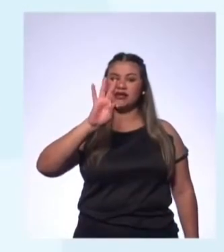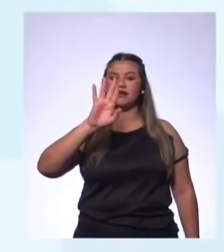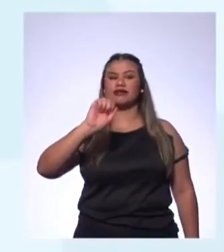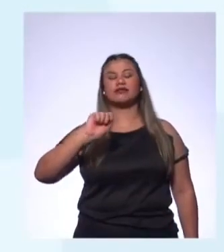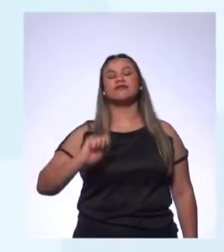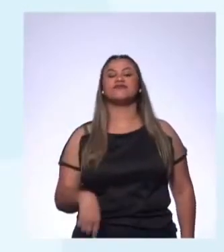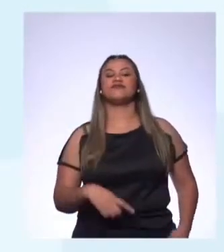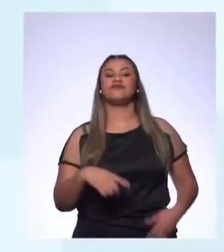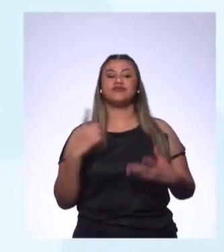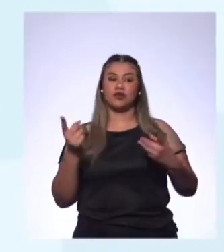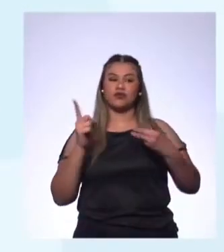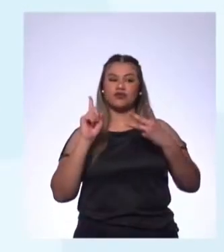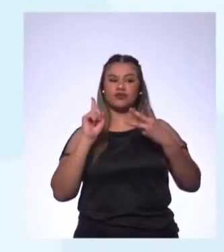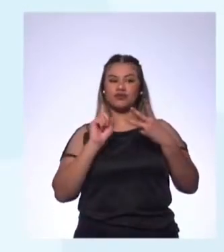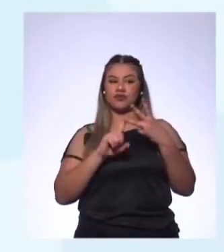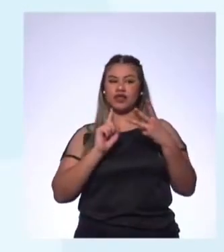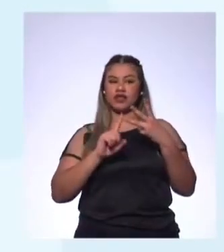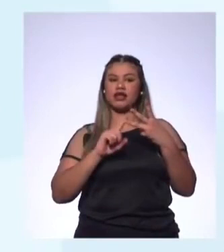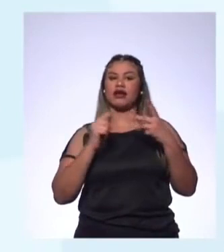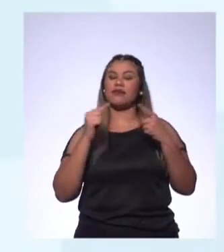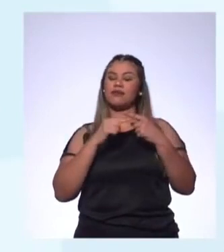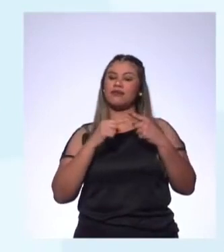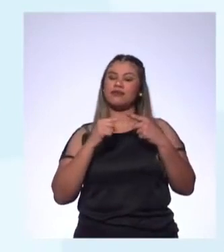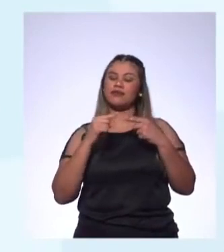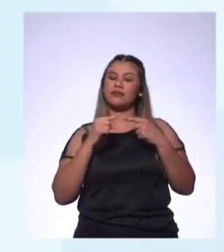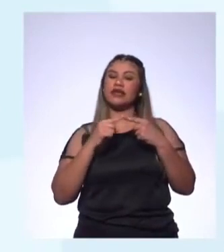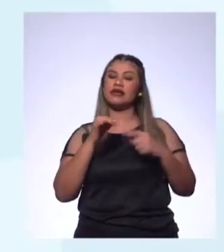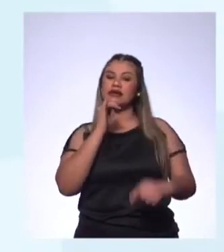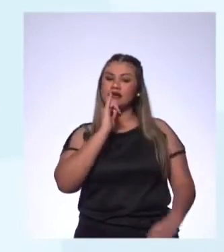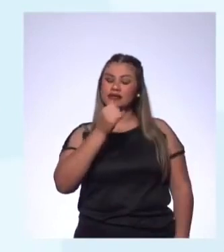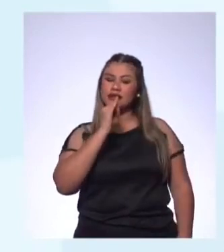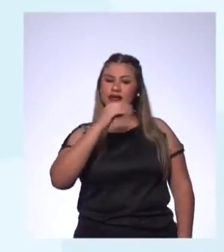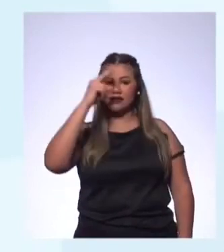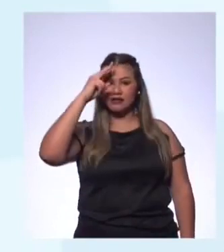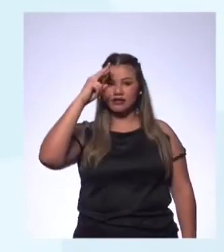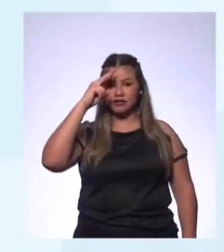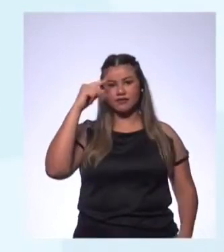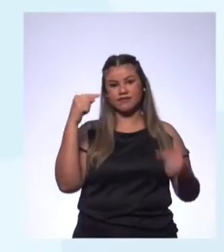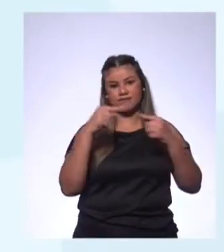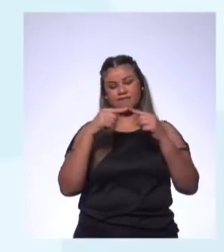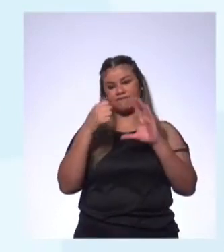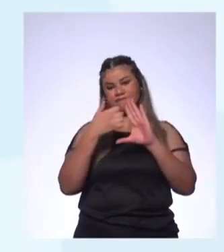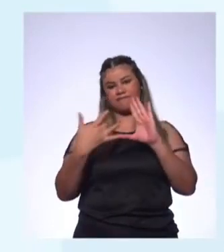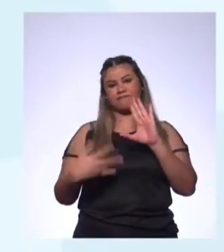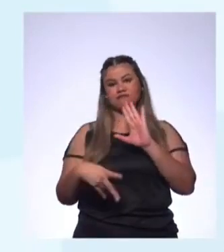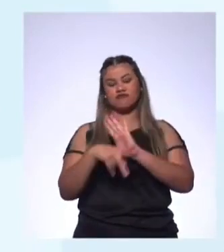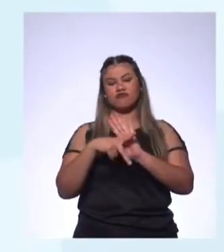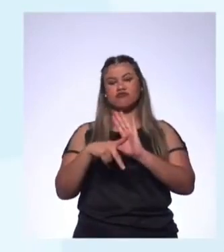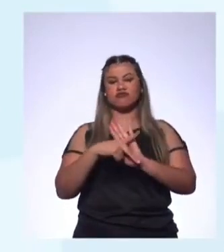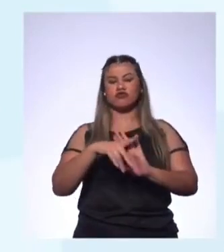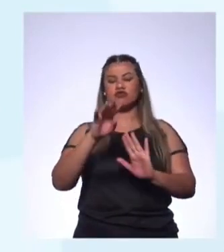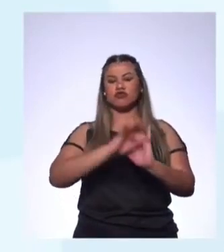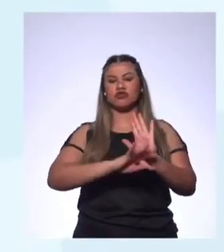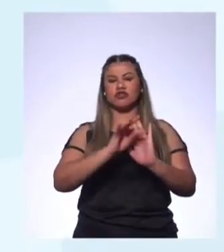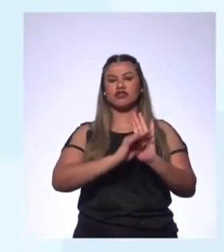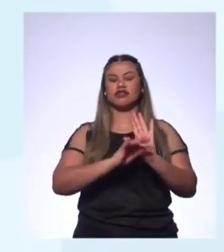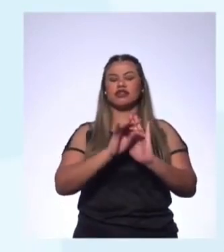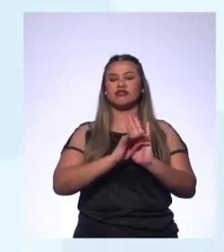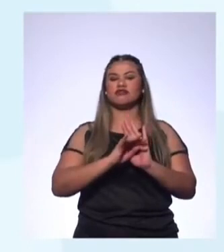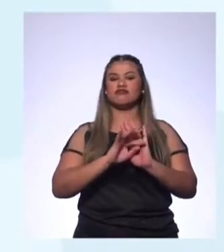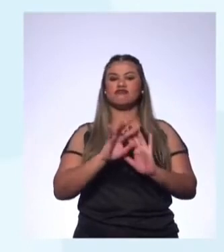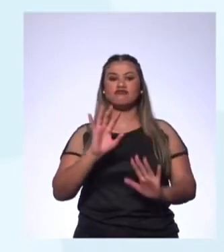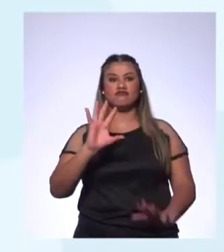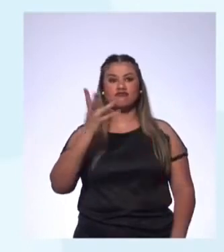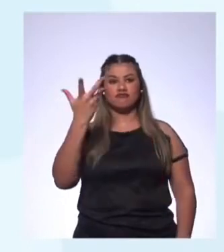vimos dentre as características do texto dramático que ele é da ordem do narrar, então